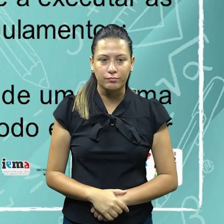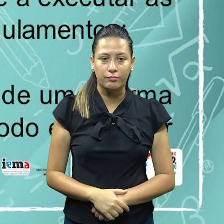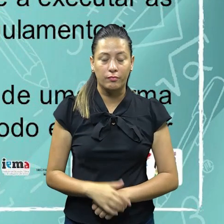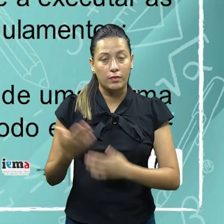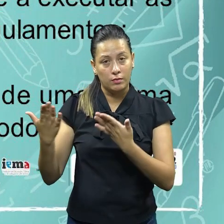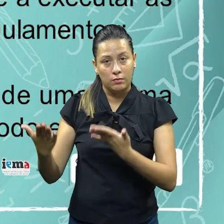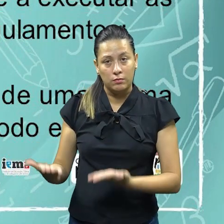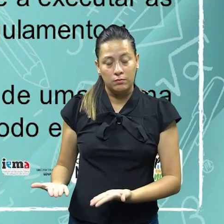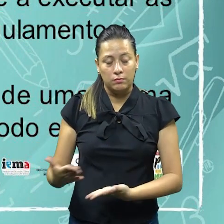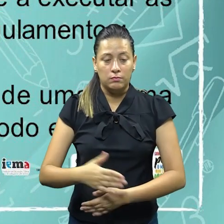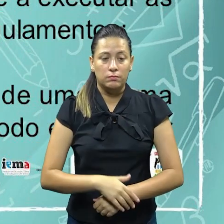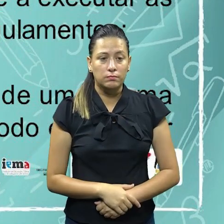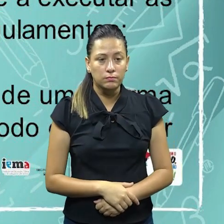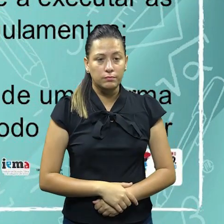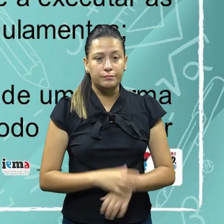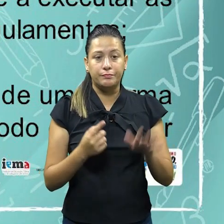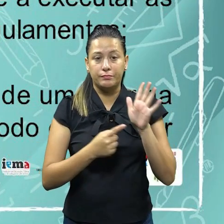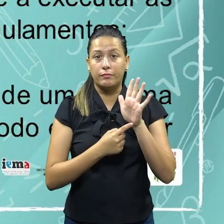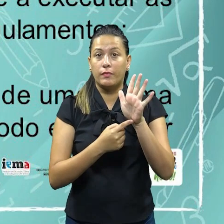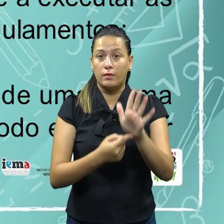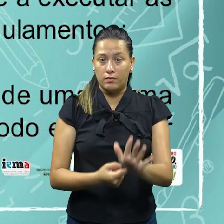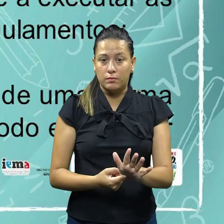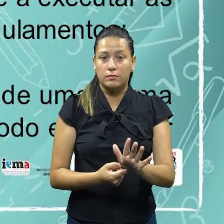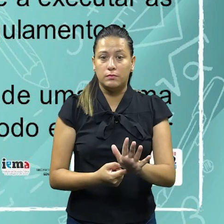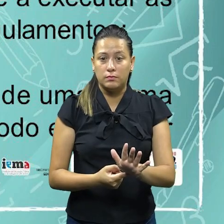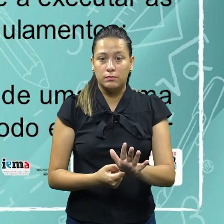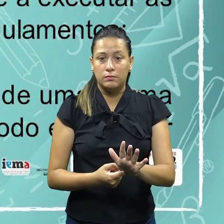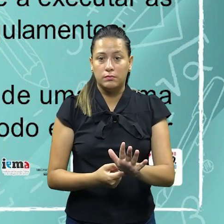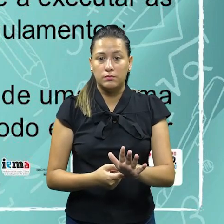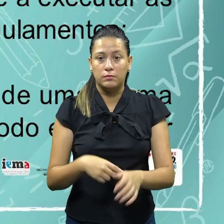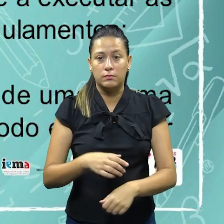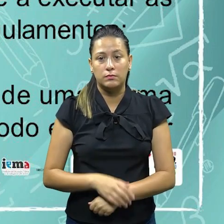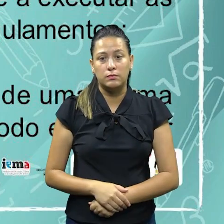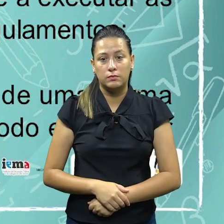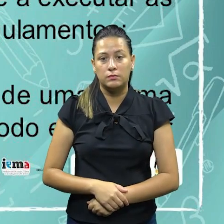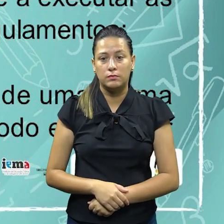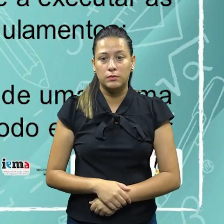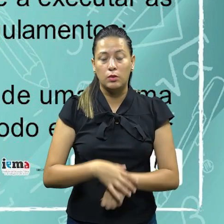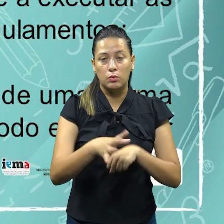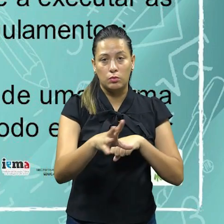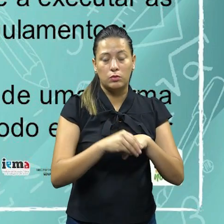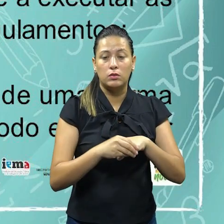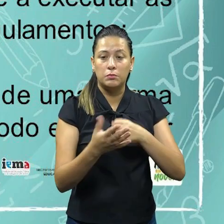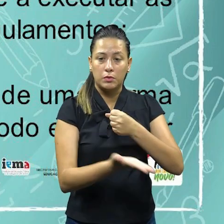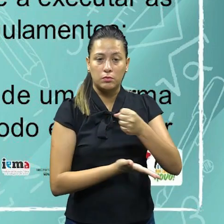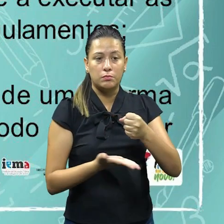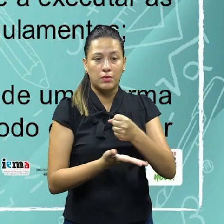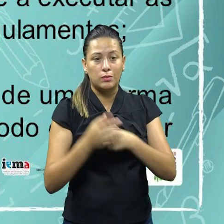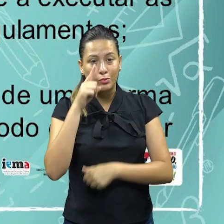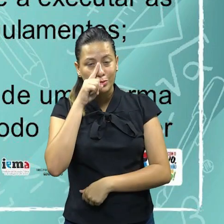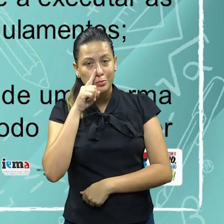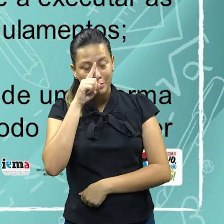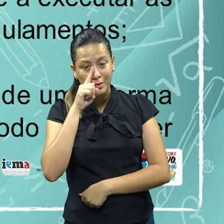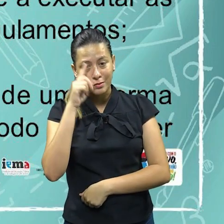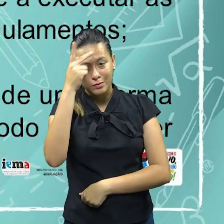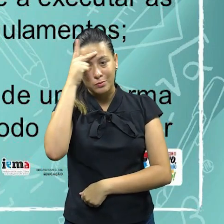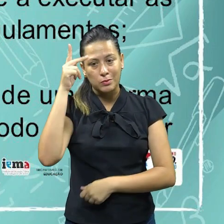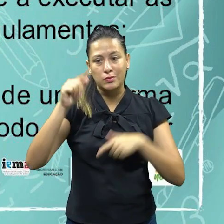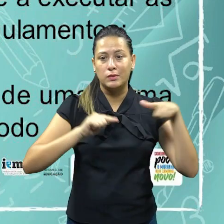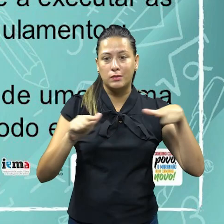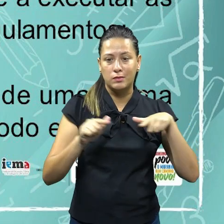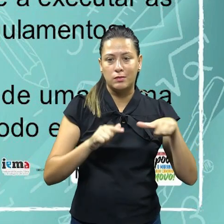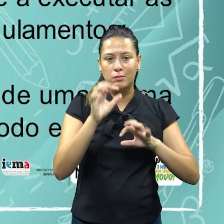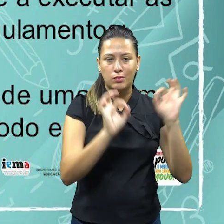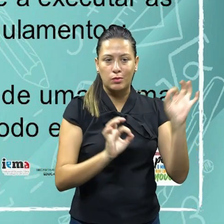Aqui, nós vamos oferecer ao aluno o conhecimento básico dos riscos a que se expõe uma pessoa que trabalha com instalações